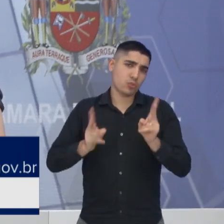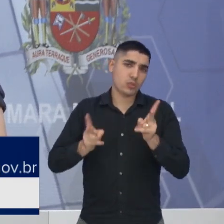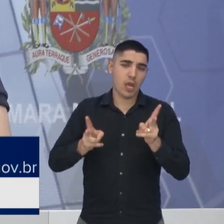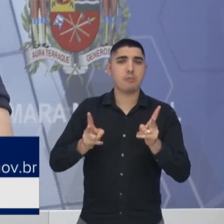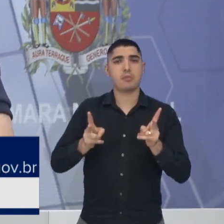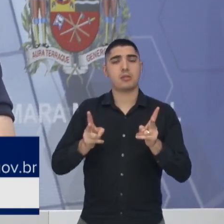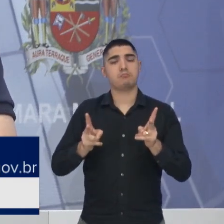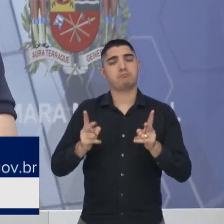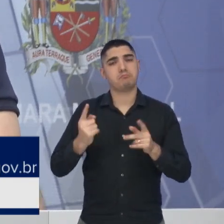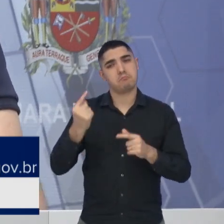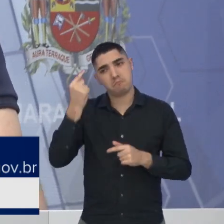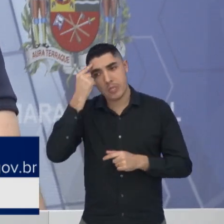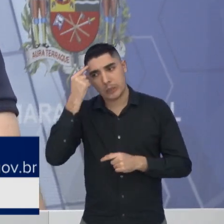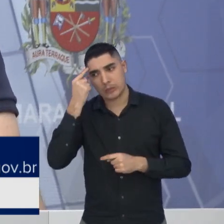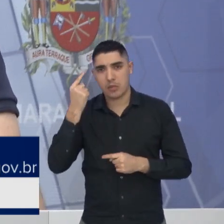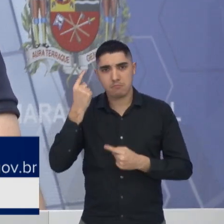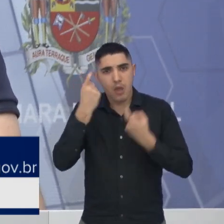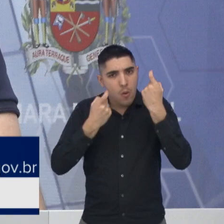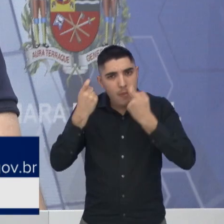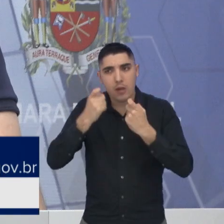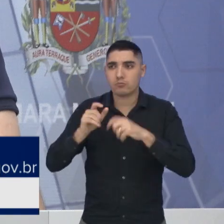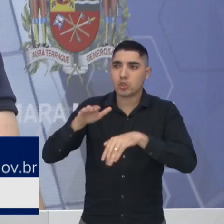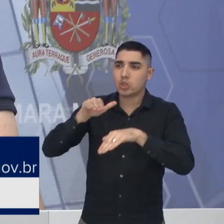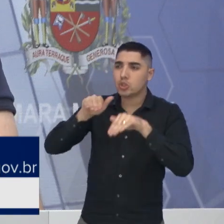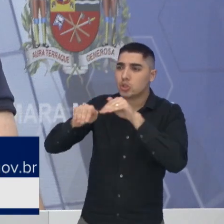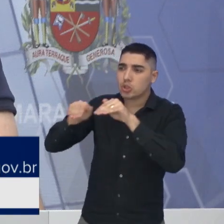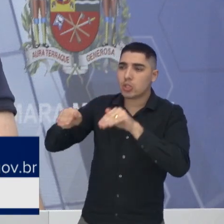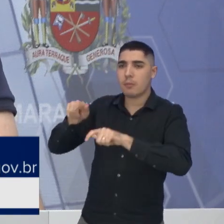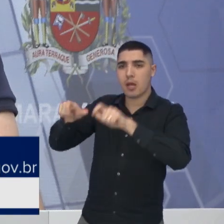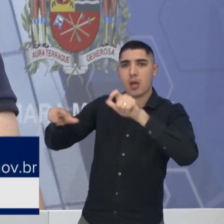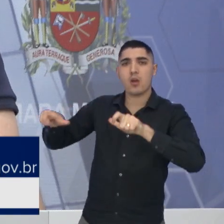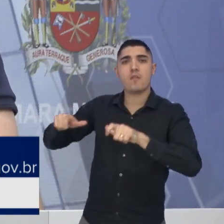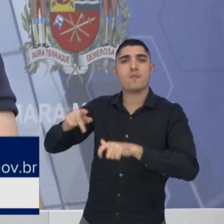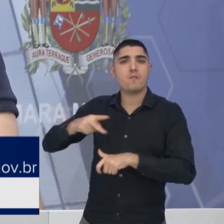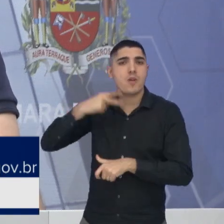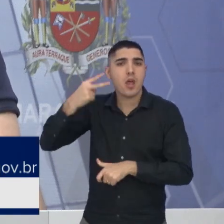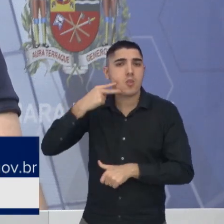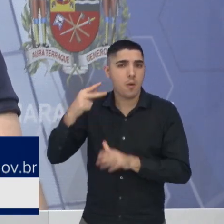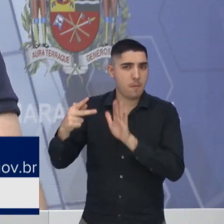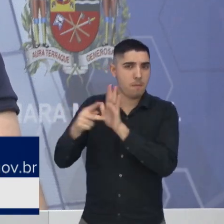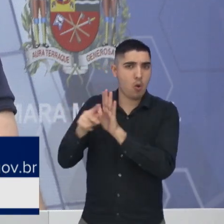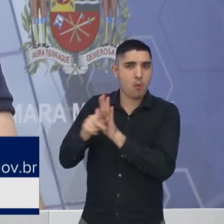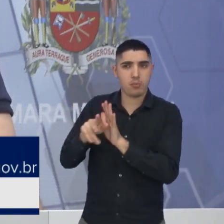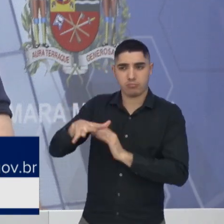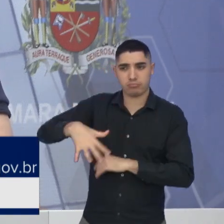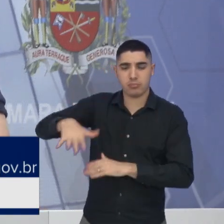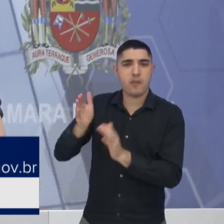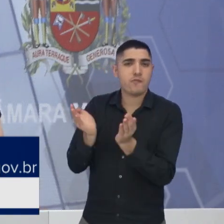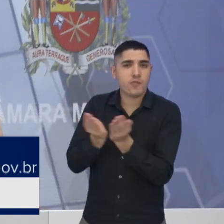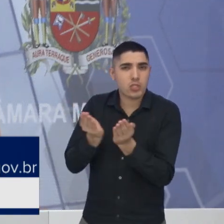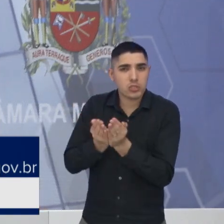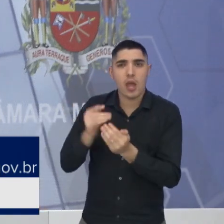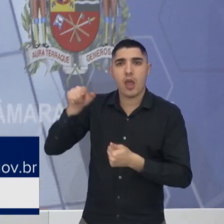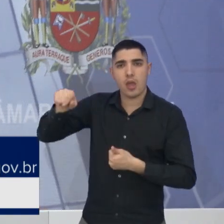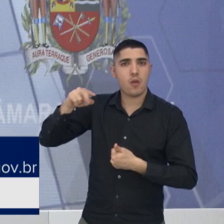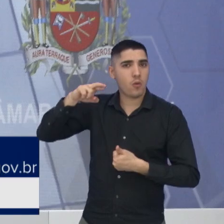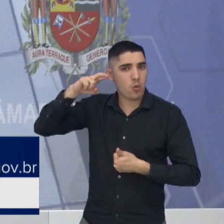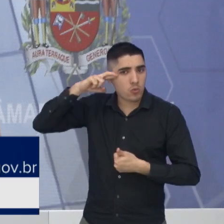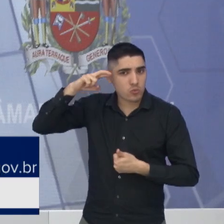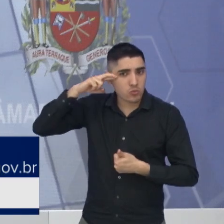colegas vereadores que fazem parte da base evangélica desta casa, vereador Rogério da